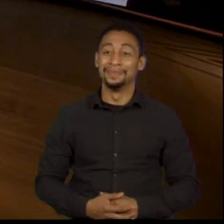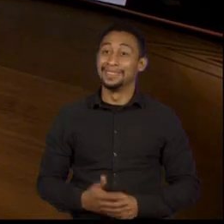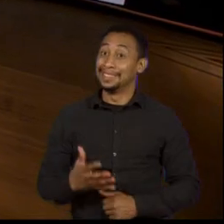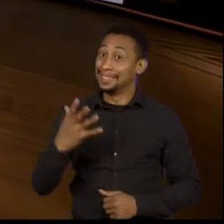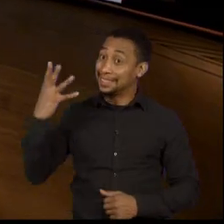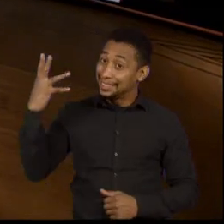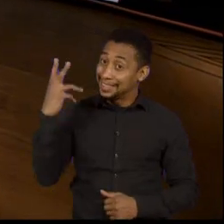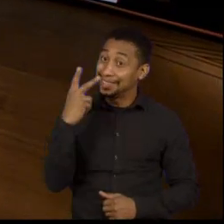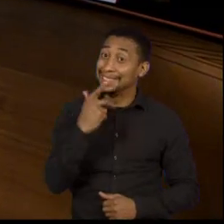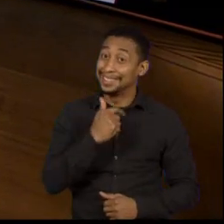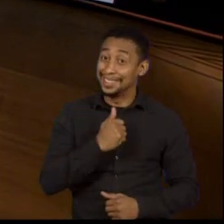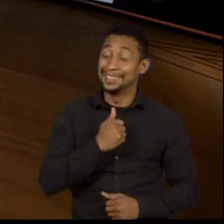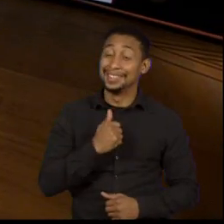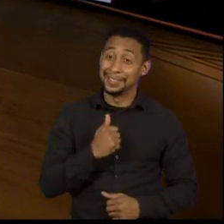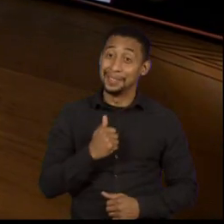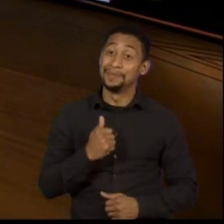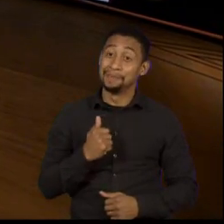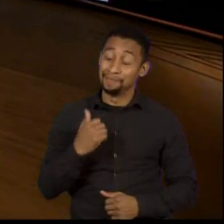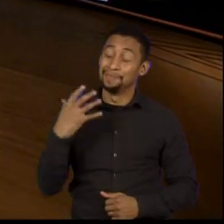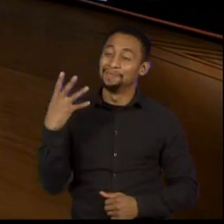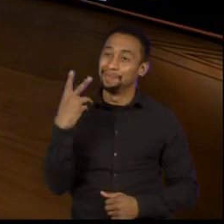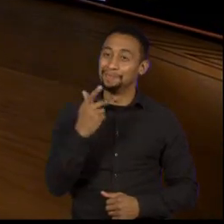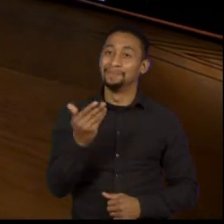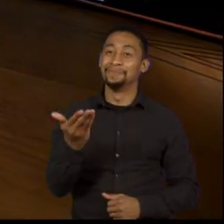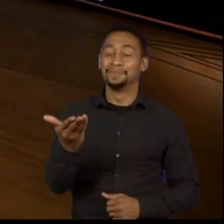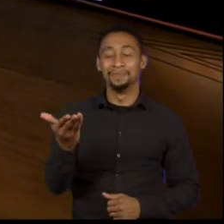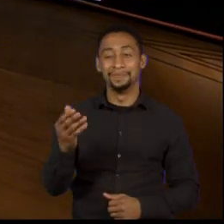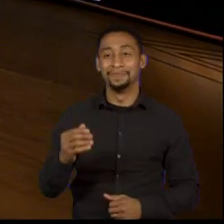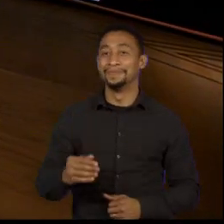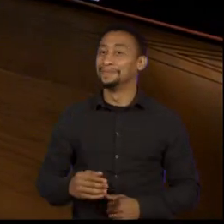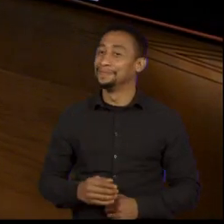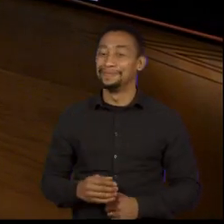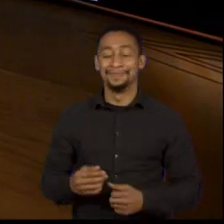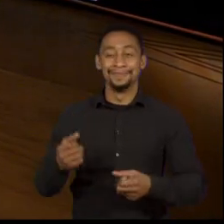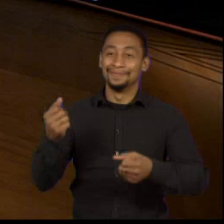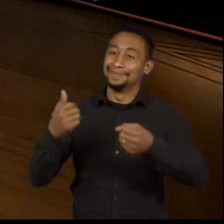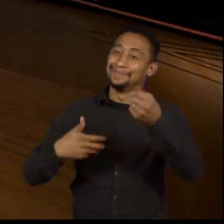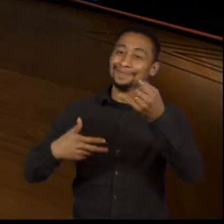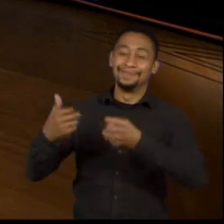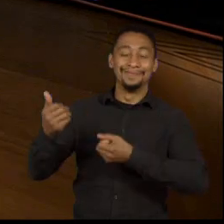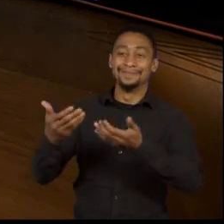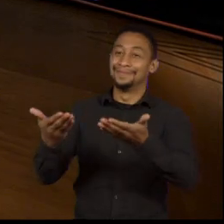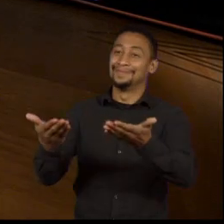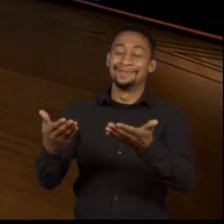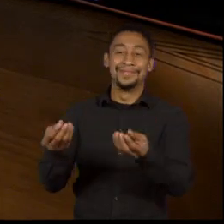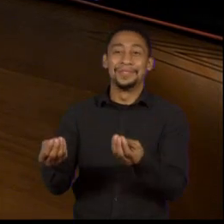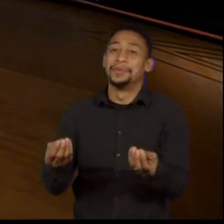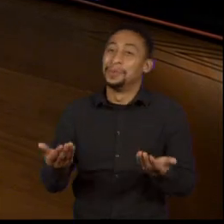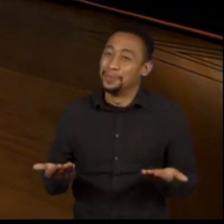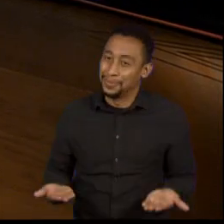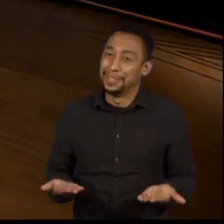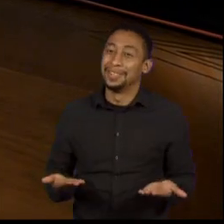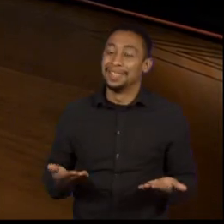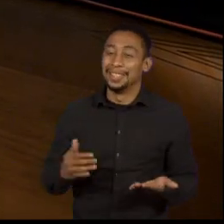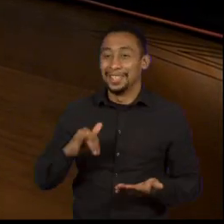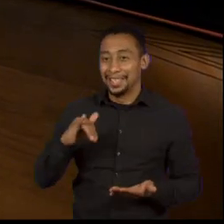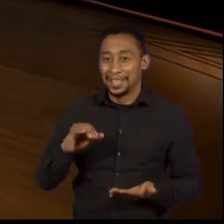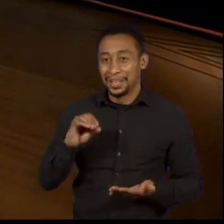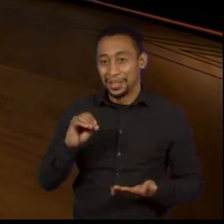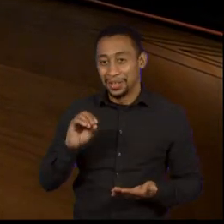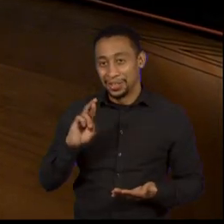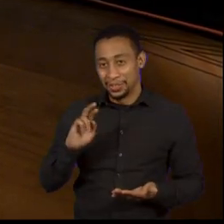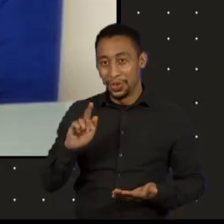Coisa linda, que coisa mais linda. Minhas palavras, como Jorge